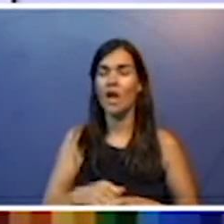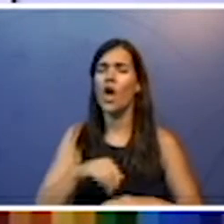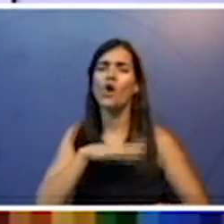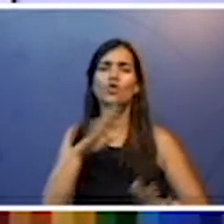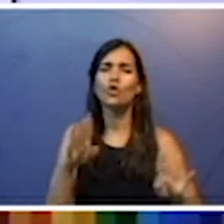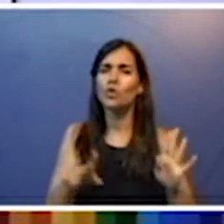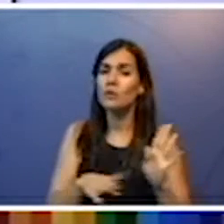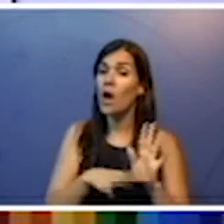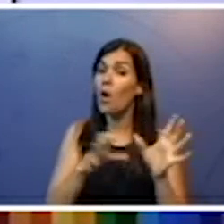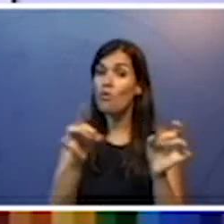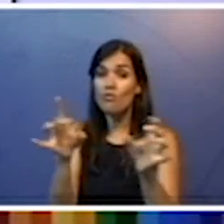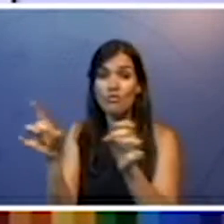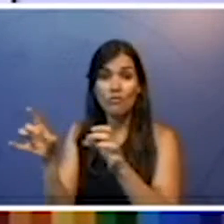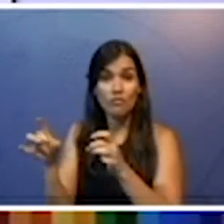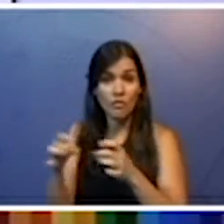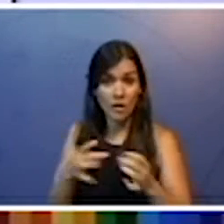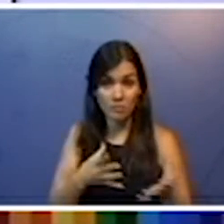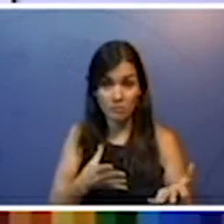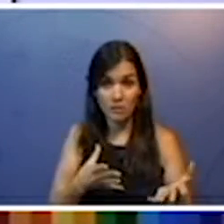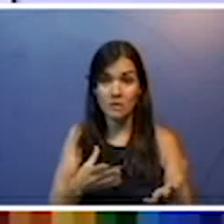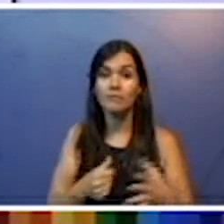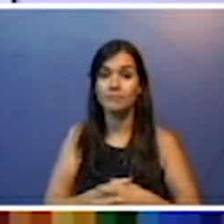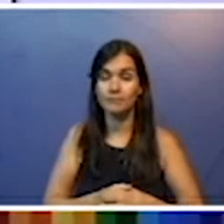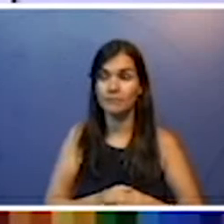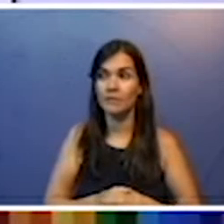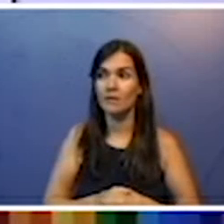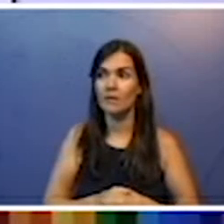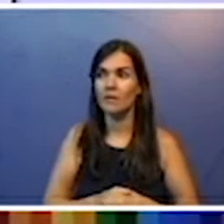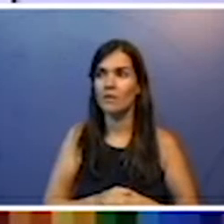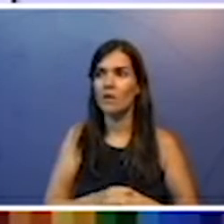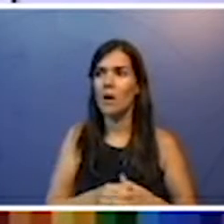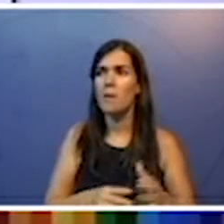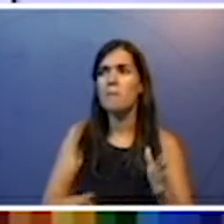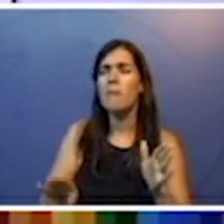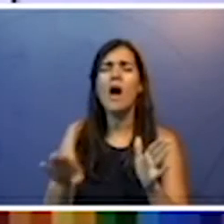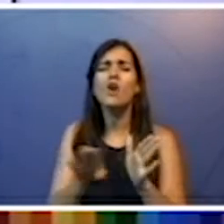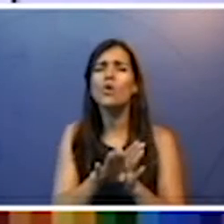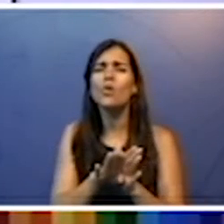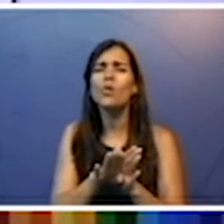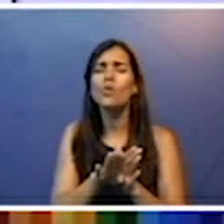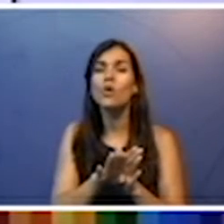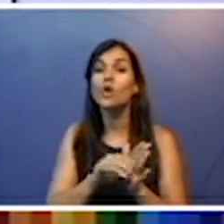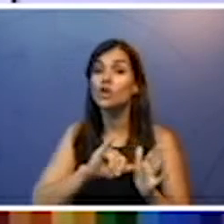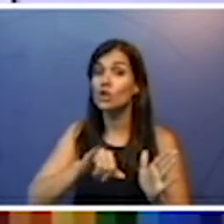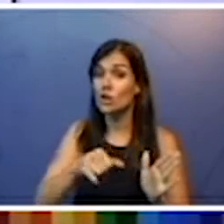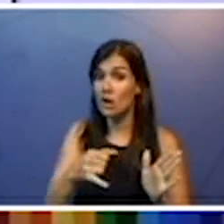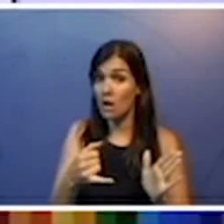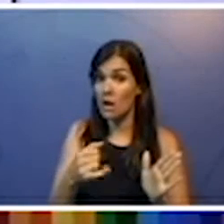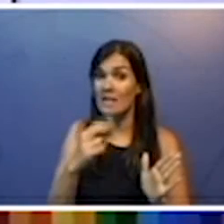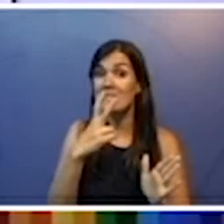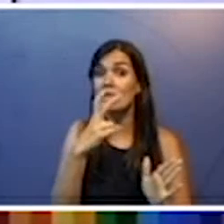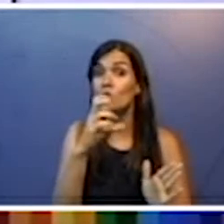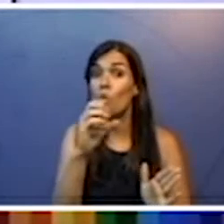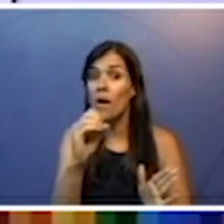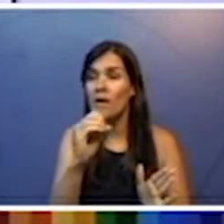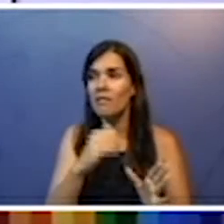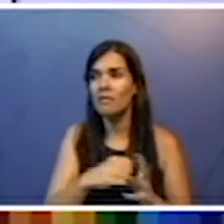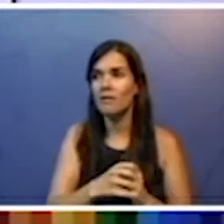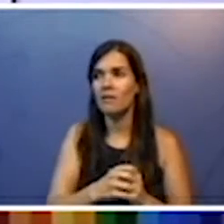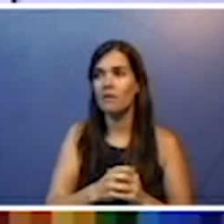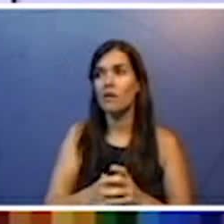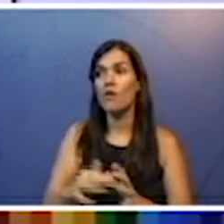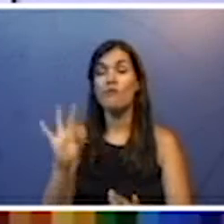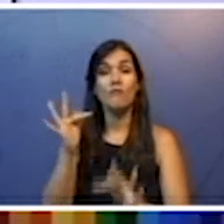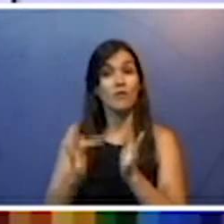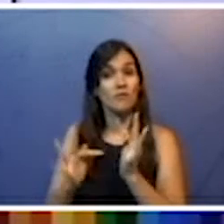de vendas. Até onde que eu pintei? Parou em que número? Olha aqui, ó, janeiro foi 50, fevereiro